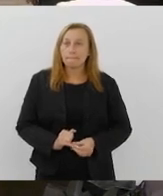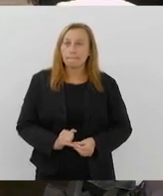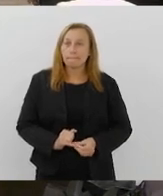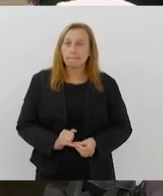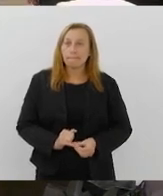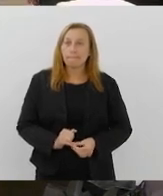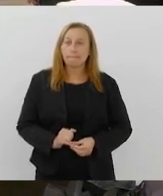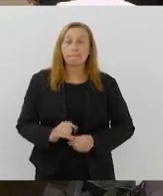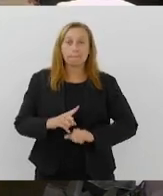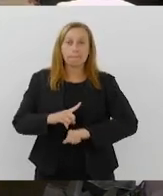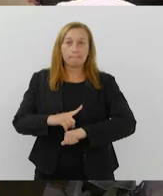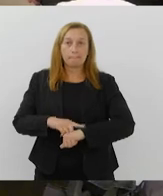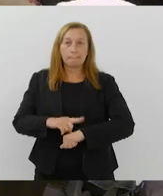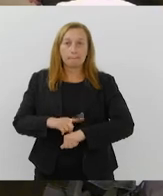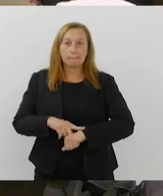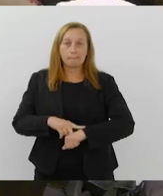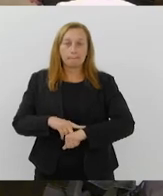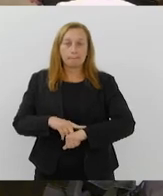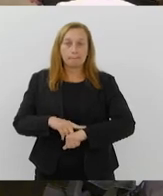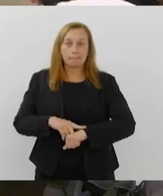Neste momento